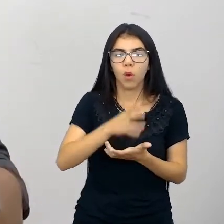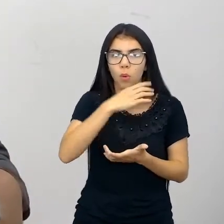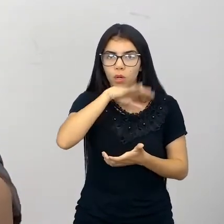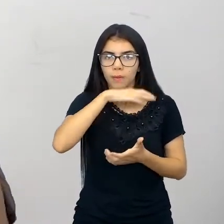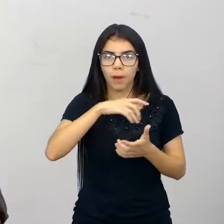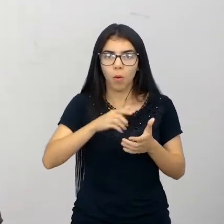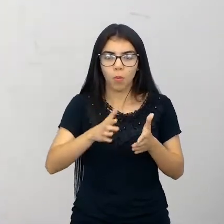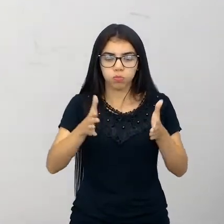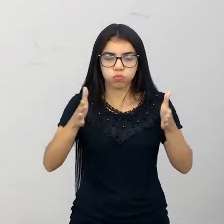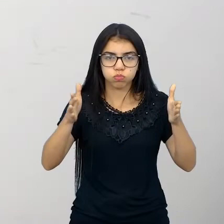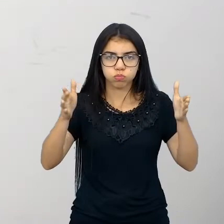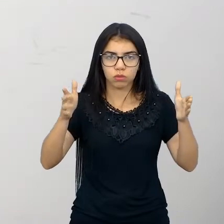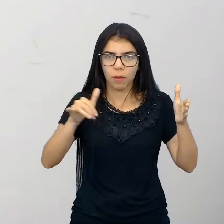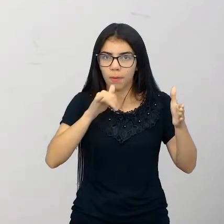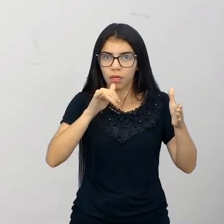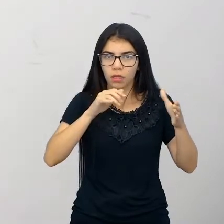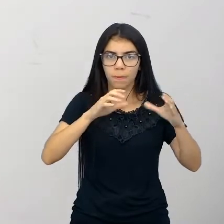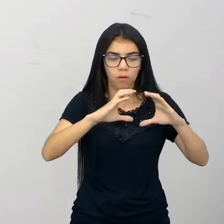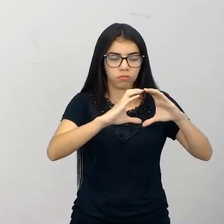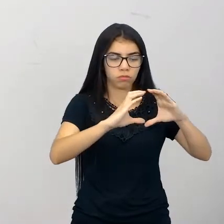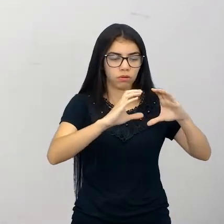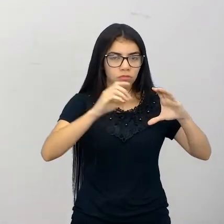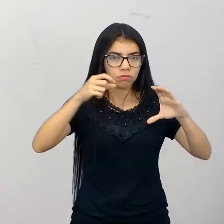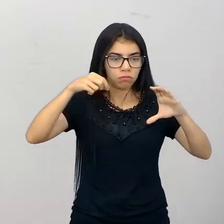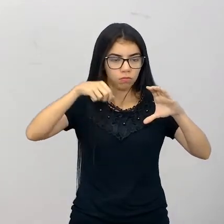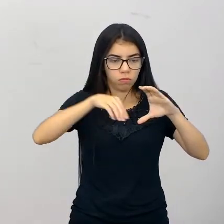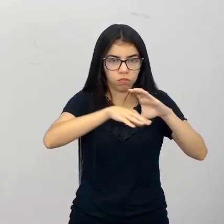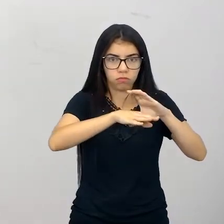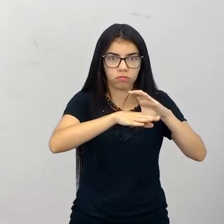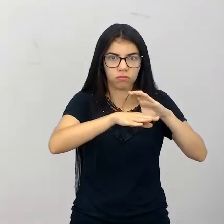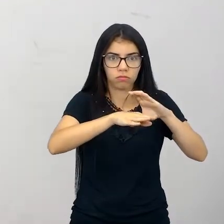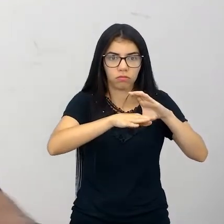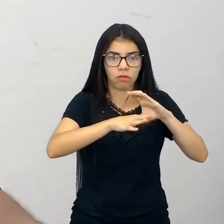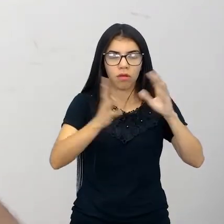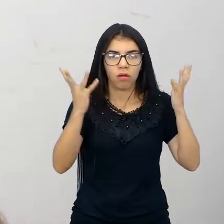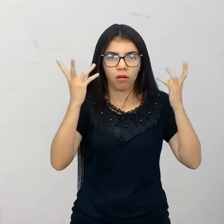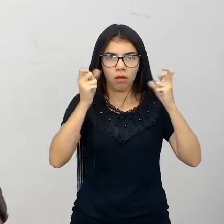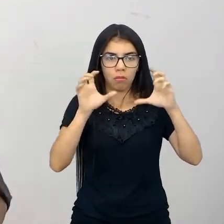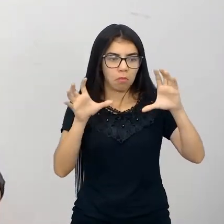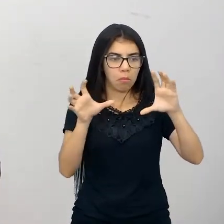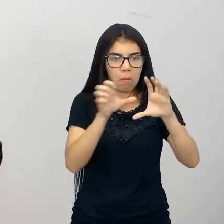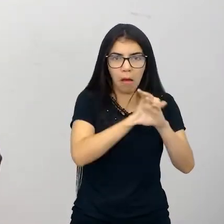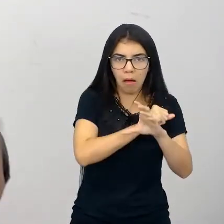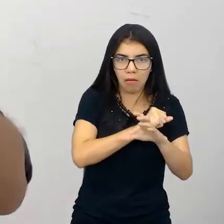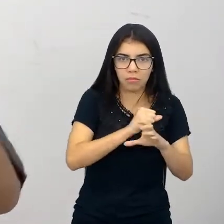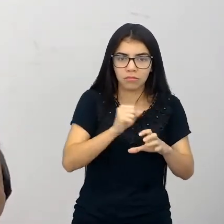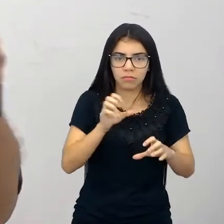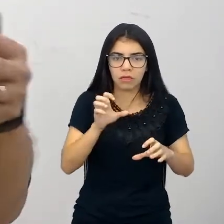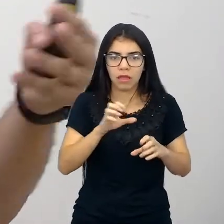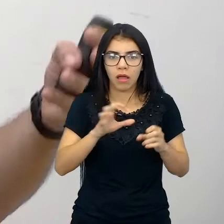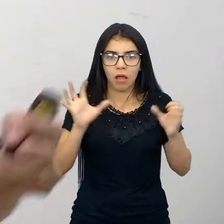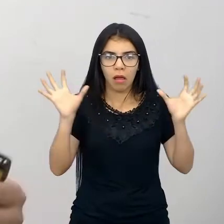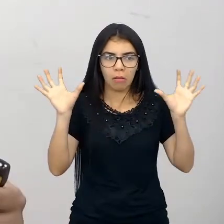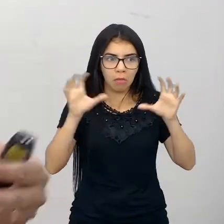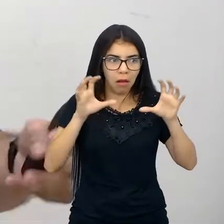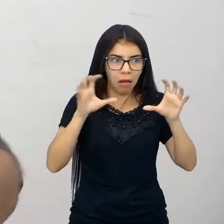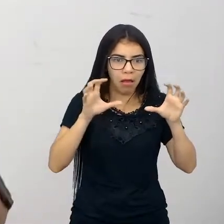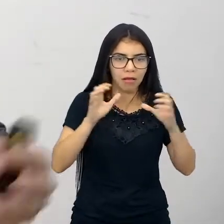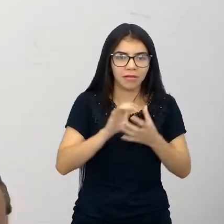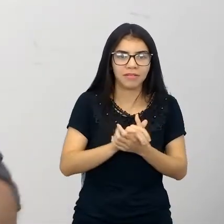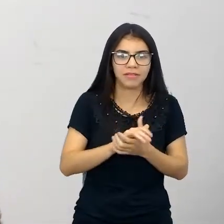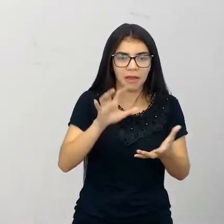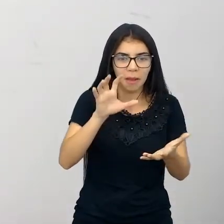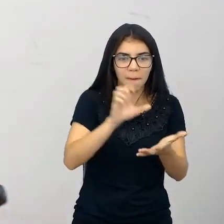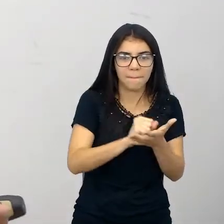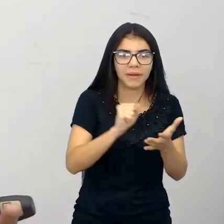enorme, enfia a cabeça no buraco, que é para não ver o perigo. Aí vem lá o leão e devora ele, sei lá, vem um monstro e pega ele, um bicho